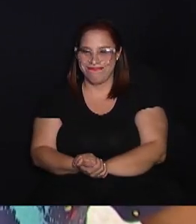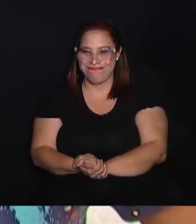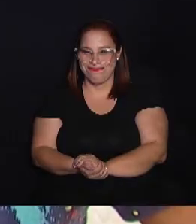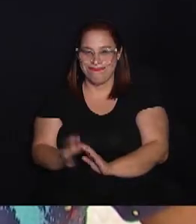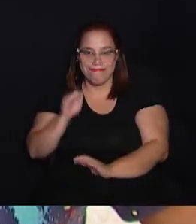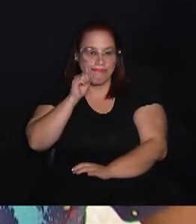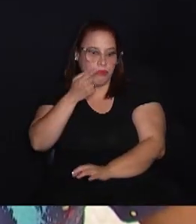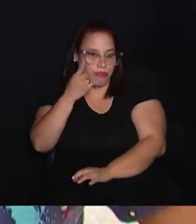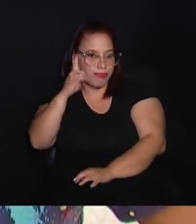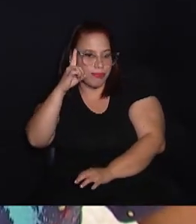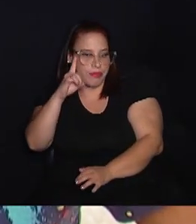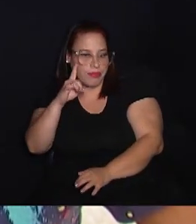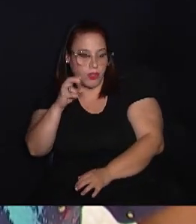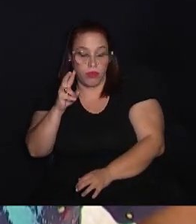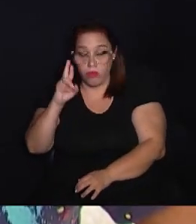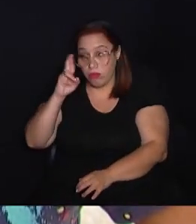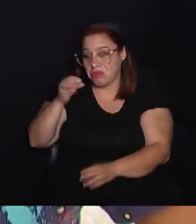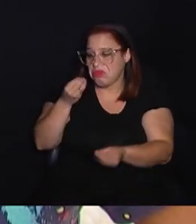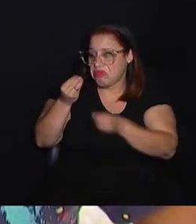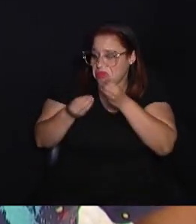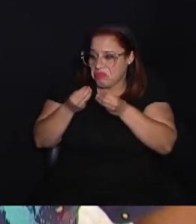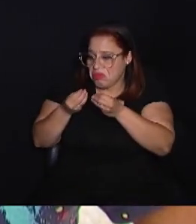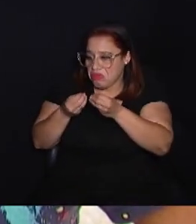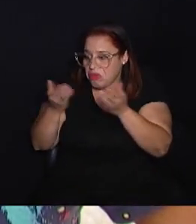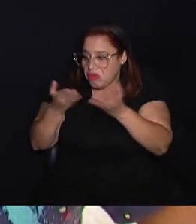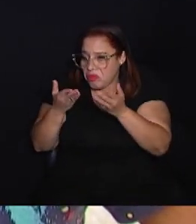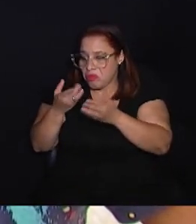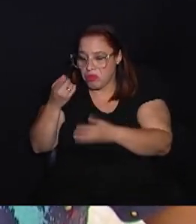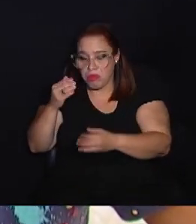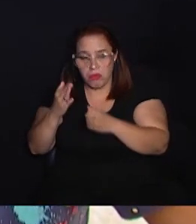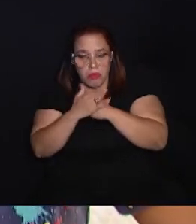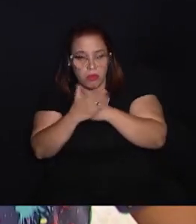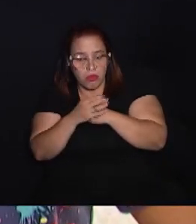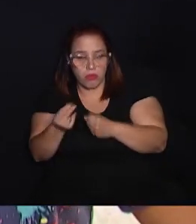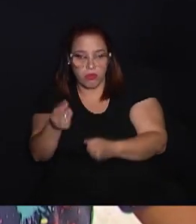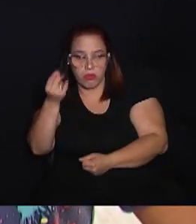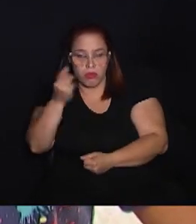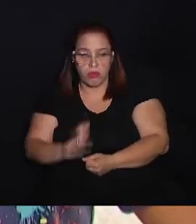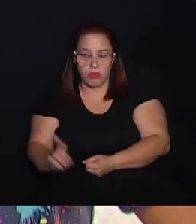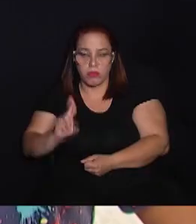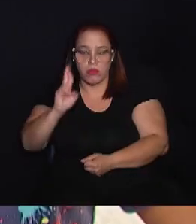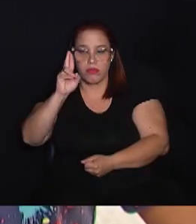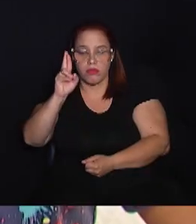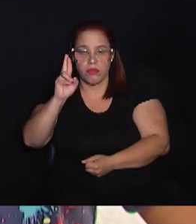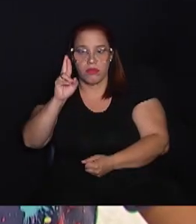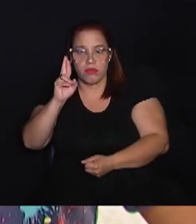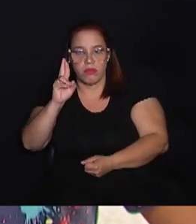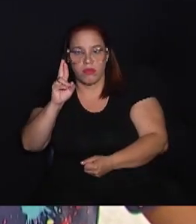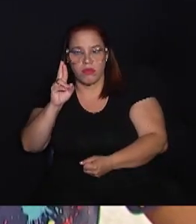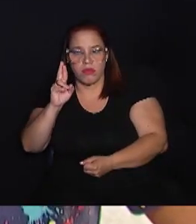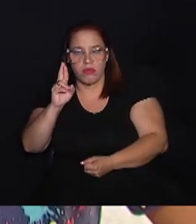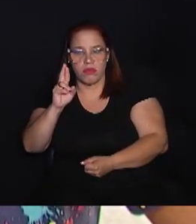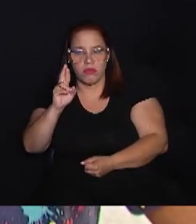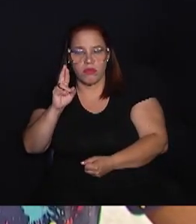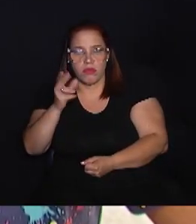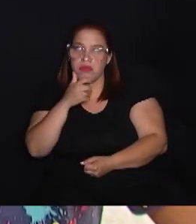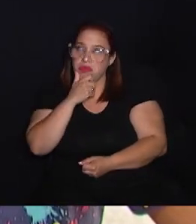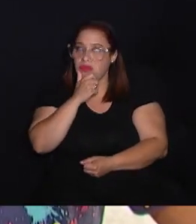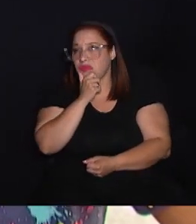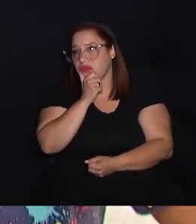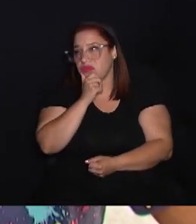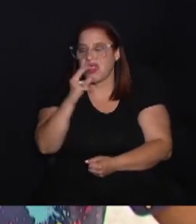tentar persuadir os indecisos. A educação deveria ser um fator primordial, deveria ter até mais fiscalização, pegar